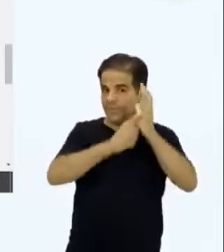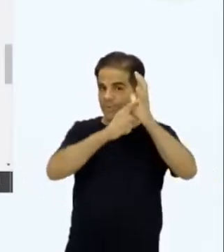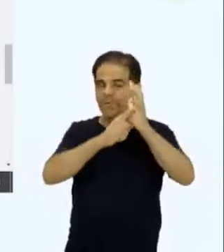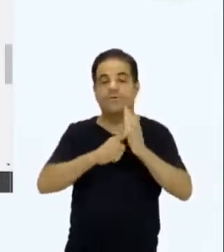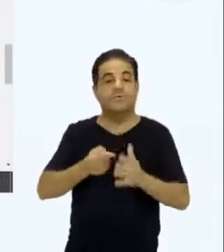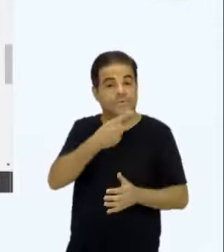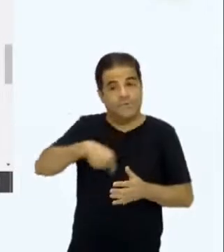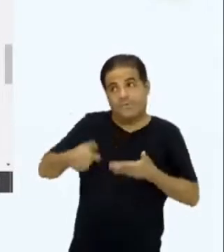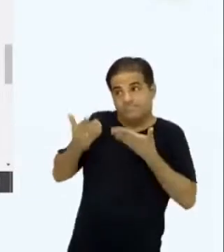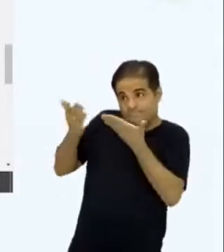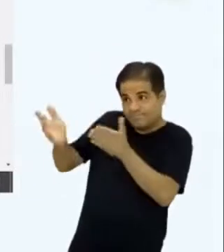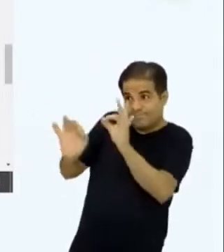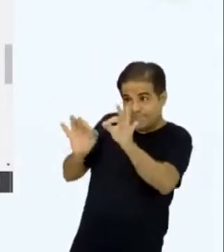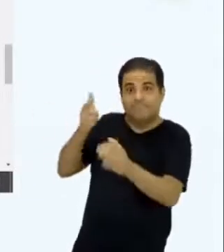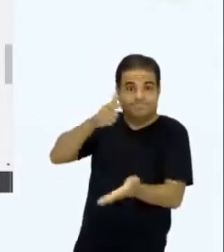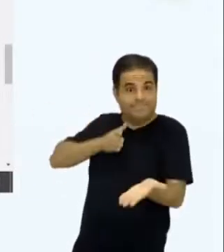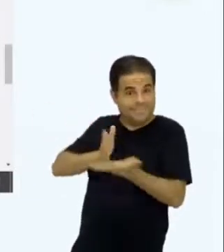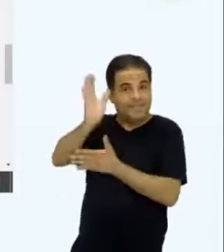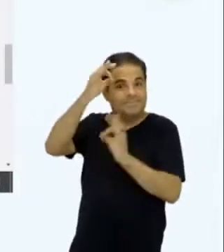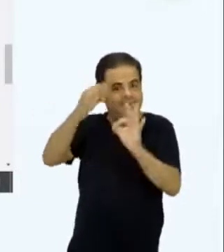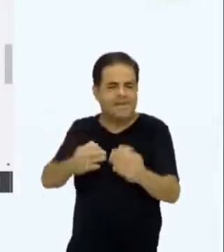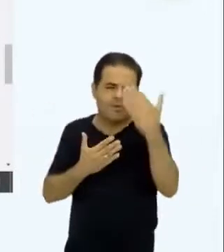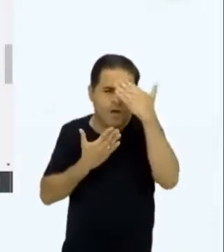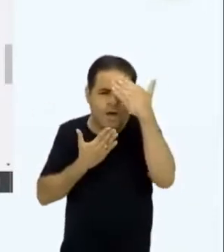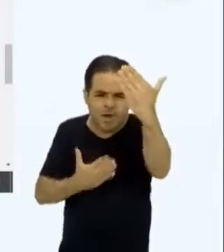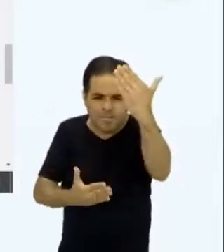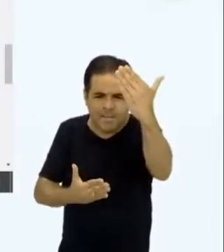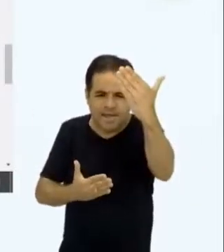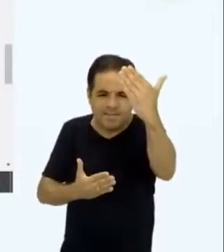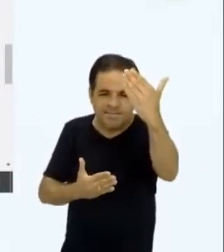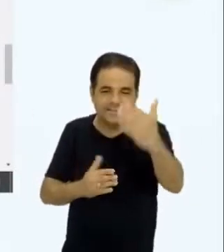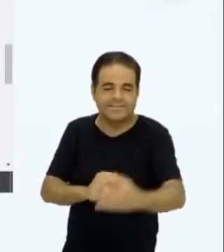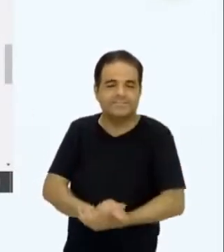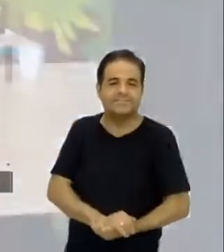Então, o nosso projeto deu certo. Muito obrigada.